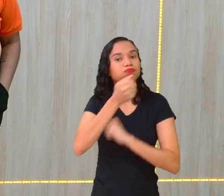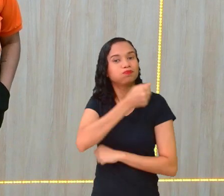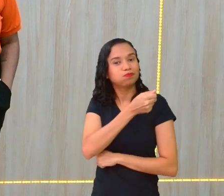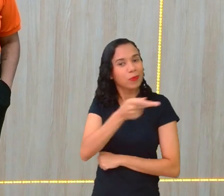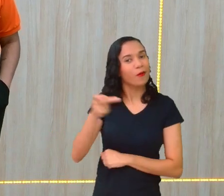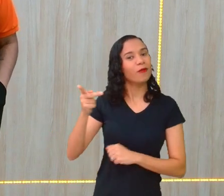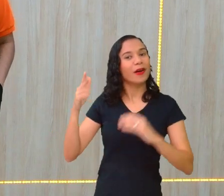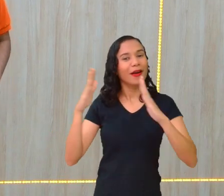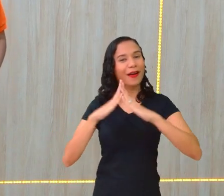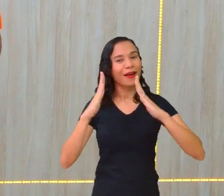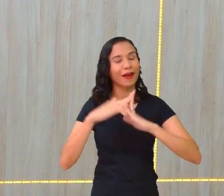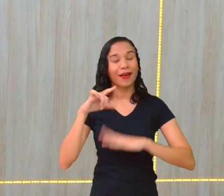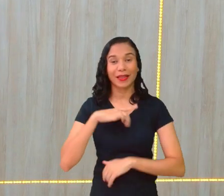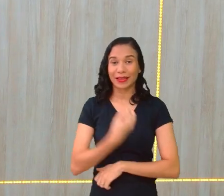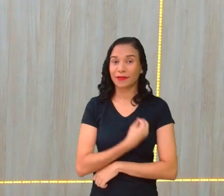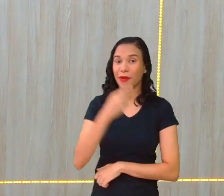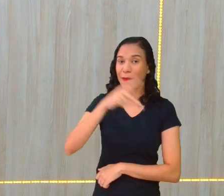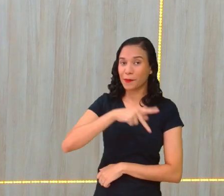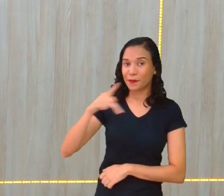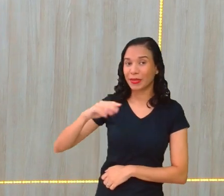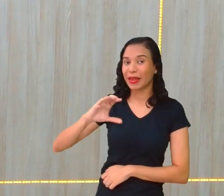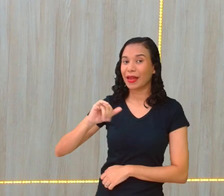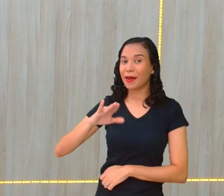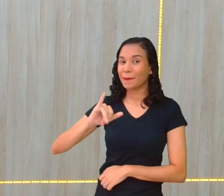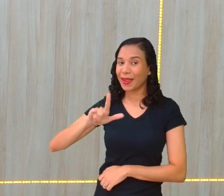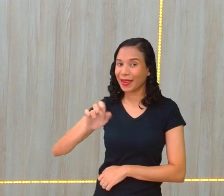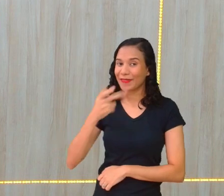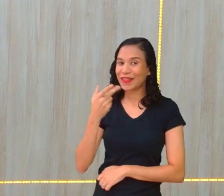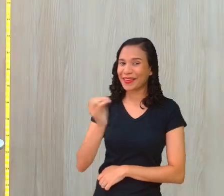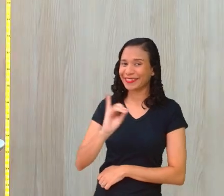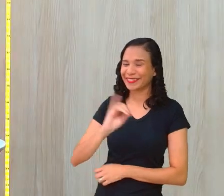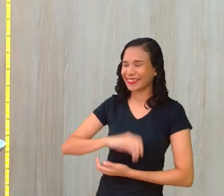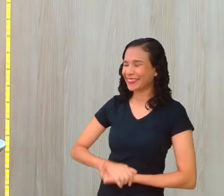aí em casa, eu tenho a professora Camille Borba. Vamos dar um oi para ela?